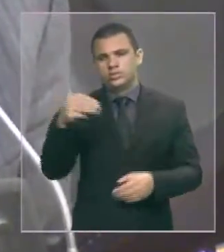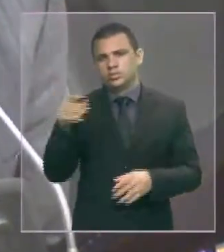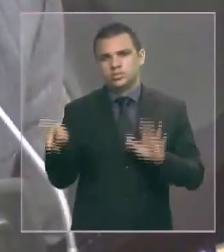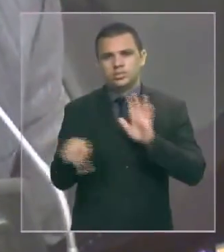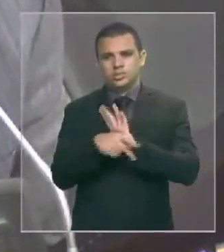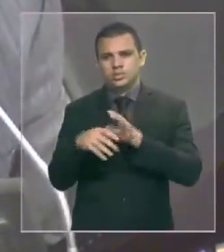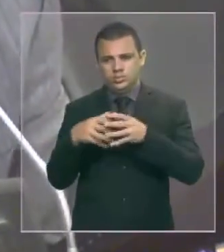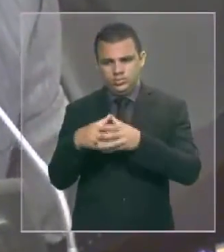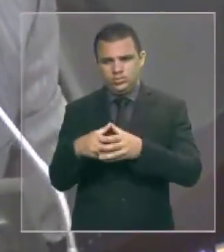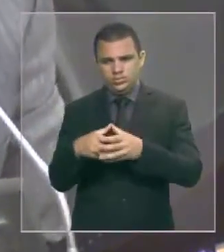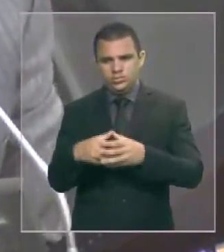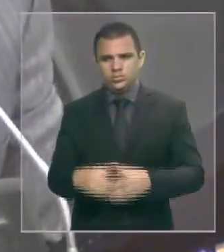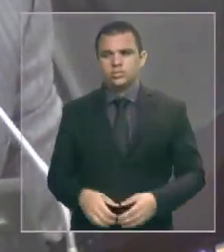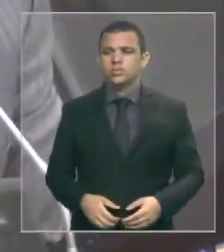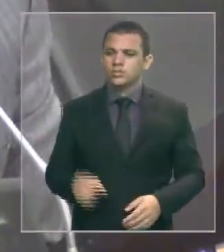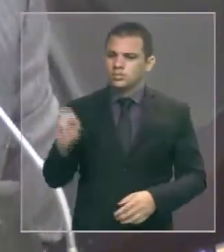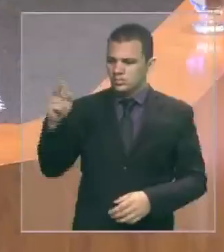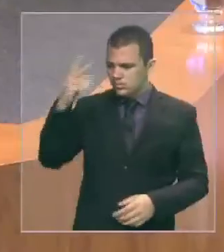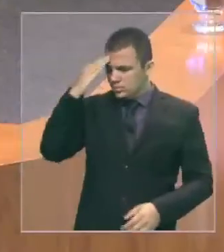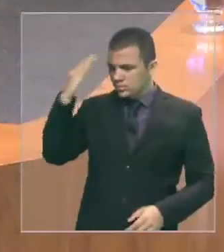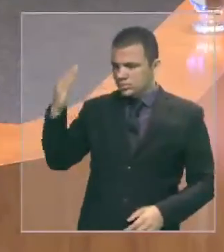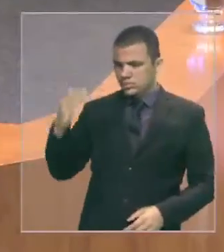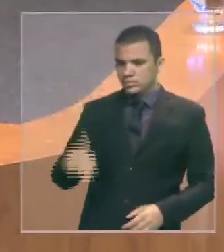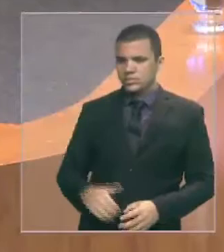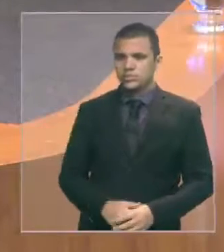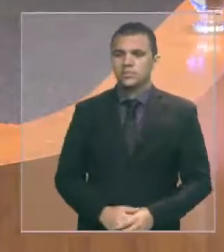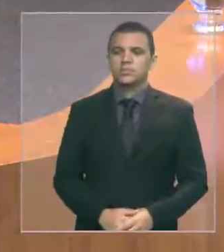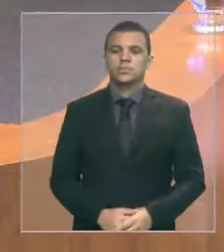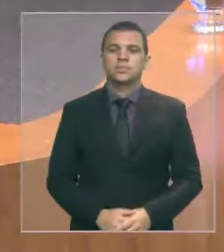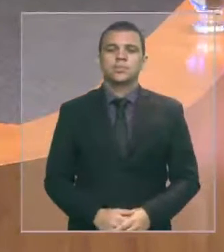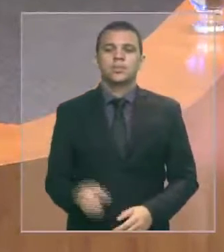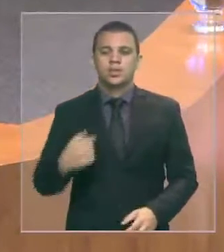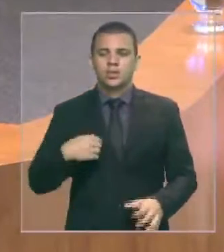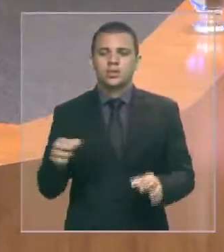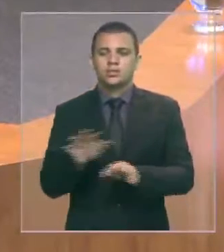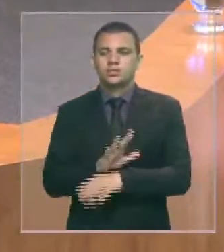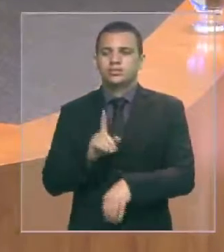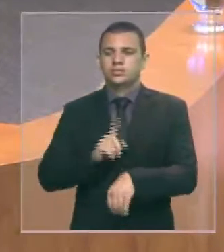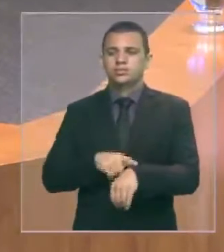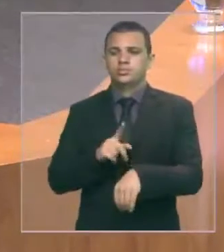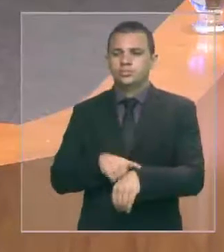obrigado. Muito obrigado, senhor presidente. Terminarei dentro desse prazo.